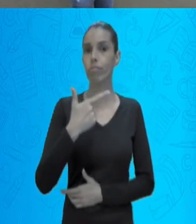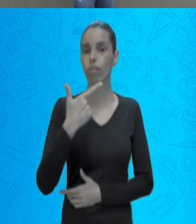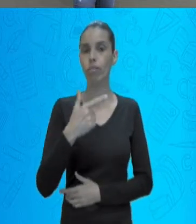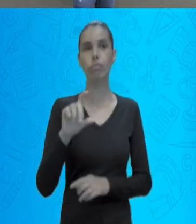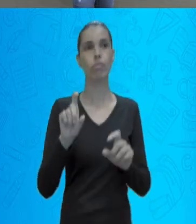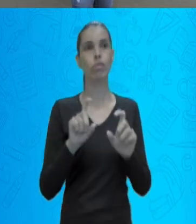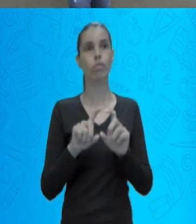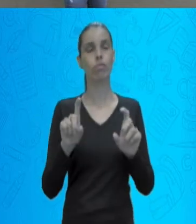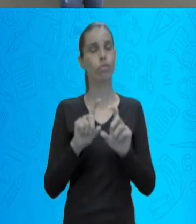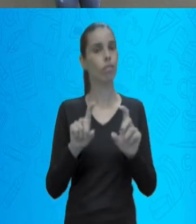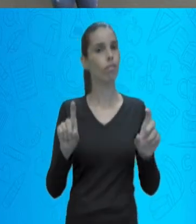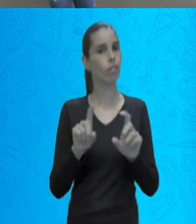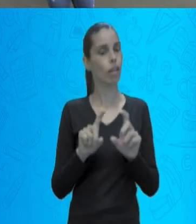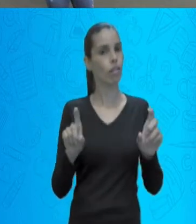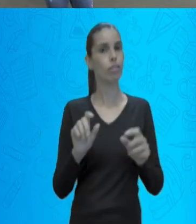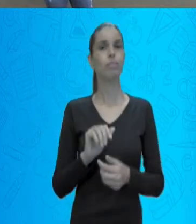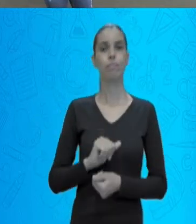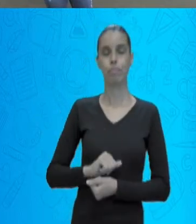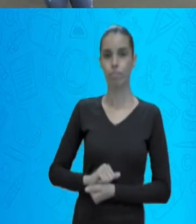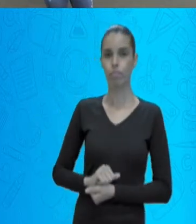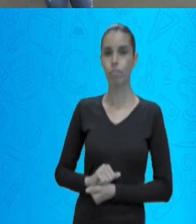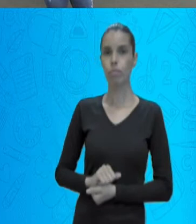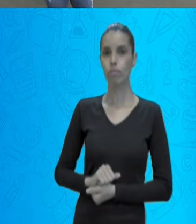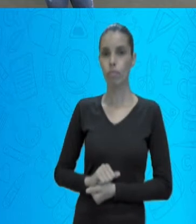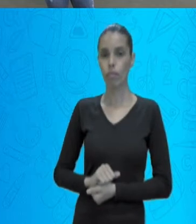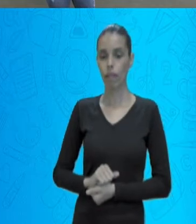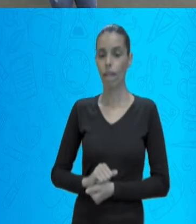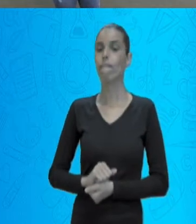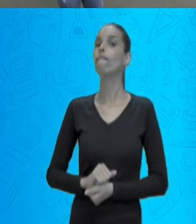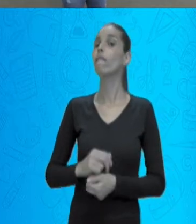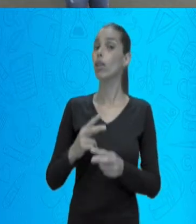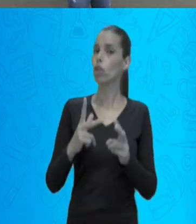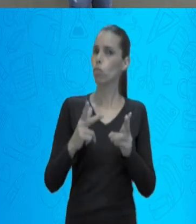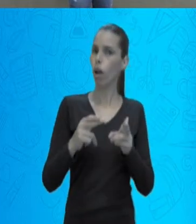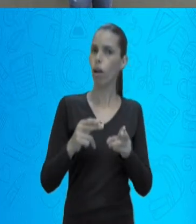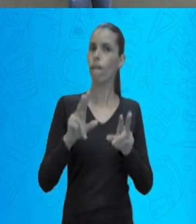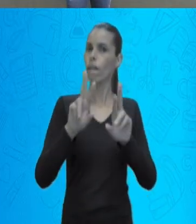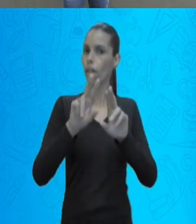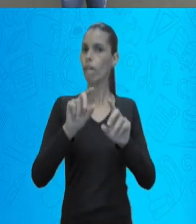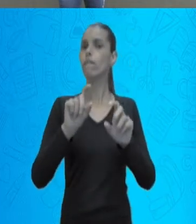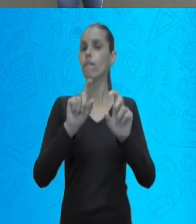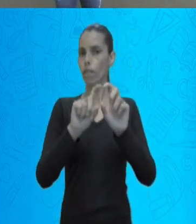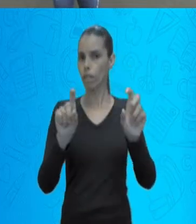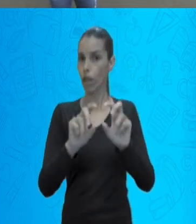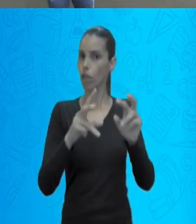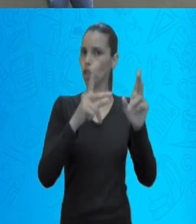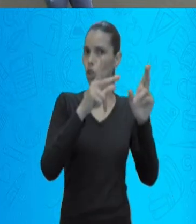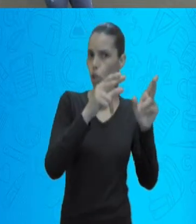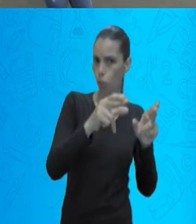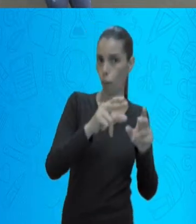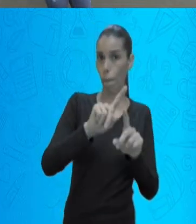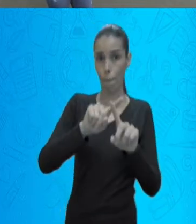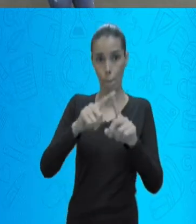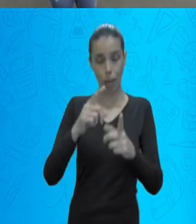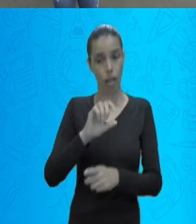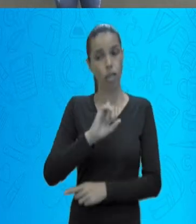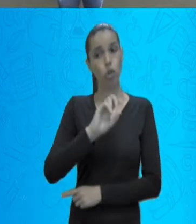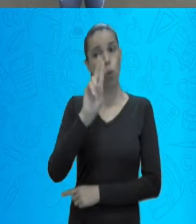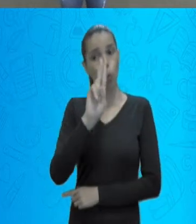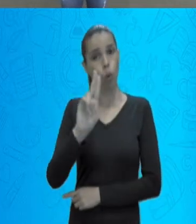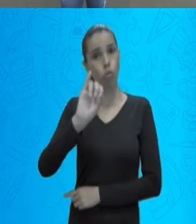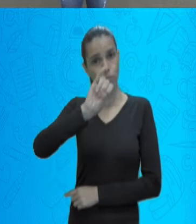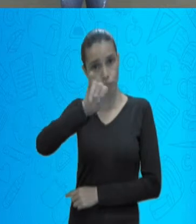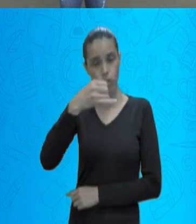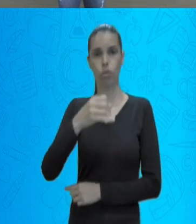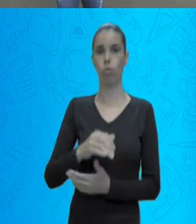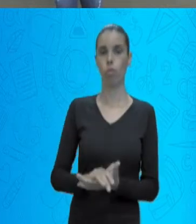vírgula aparecendo, a mesma frase, só que agora com a vírgula. Ele disse assim,